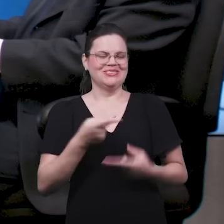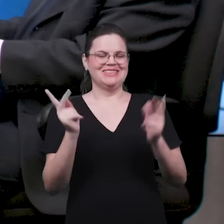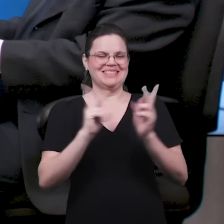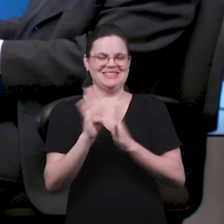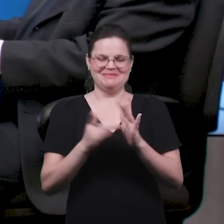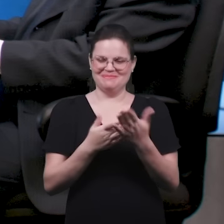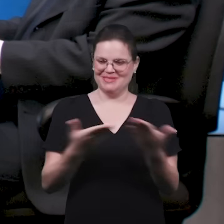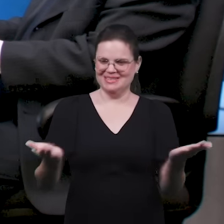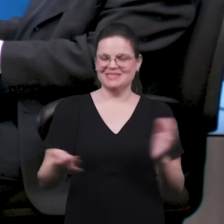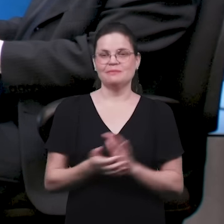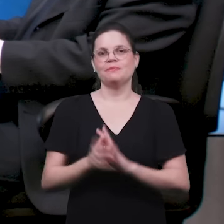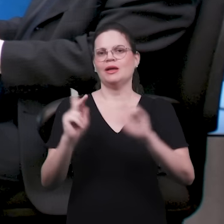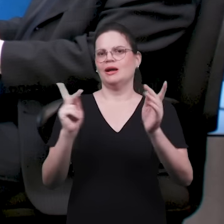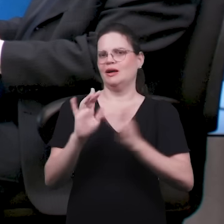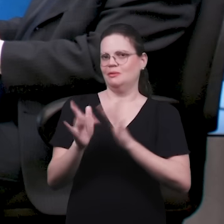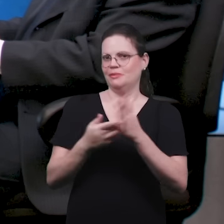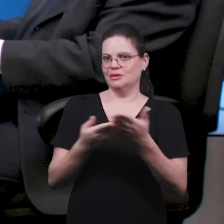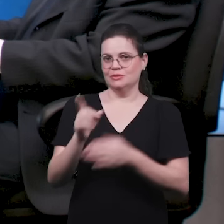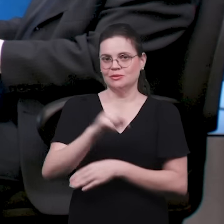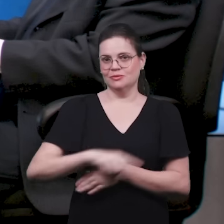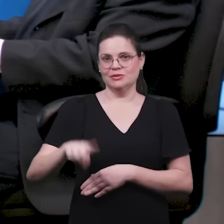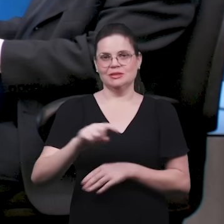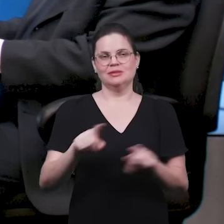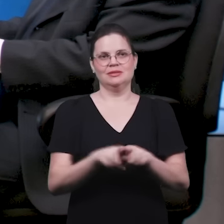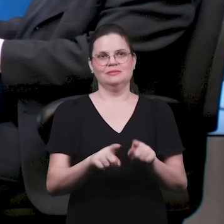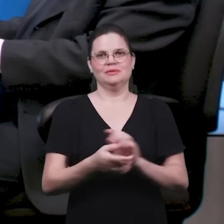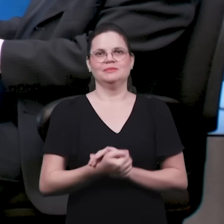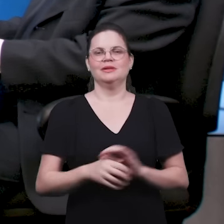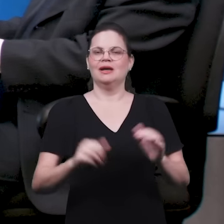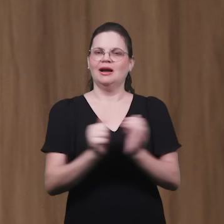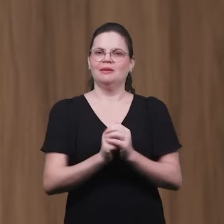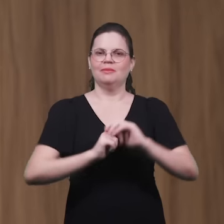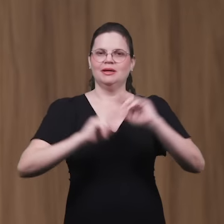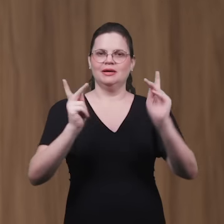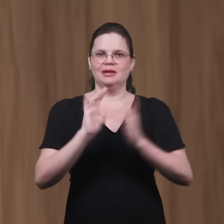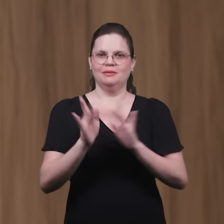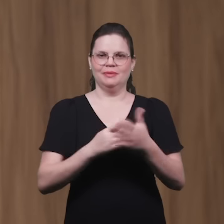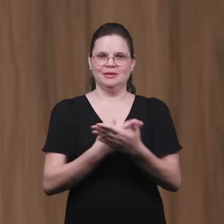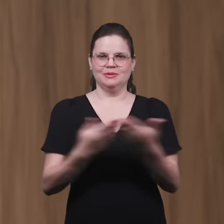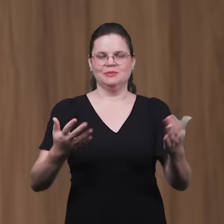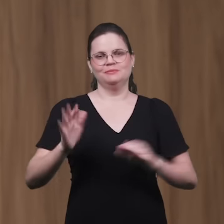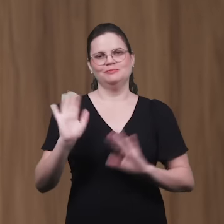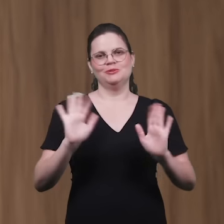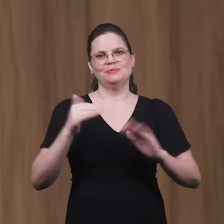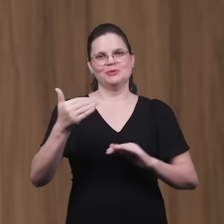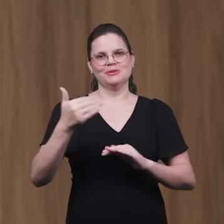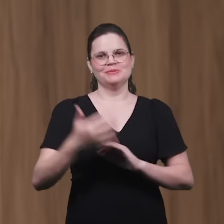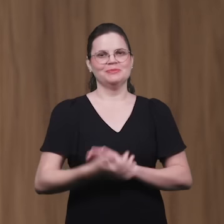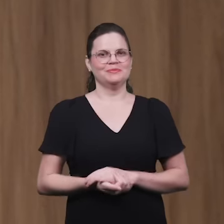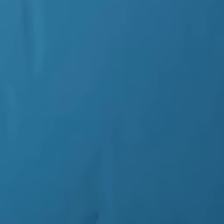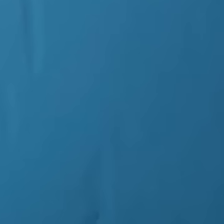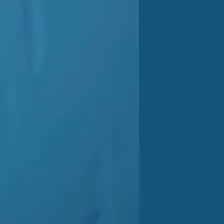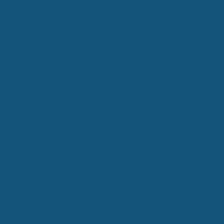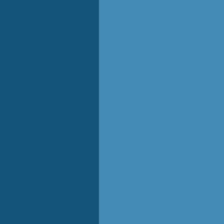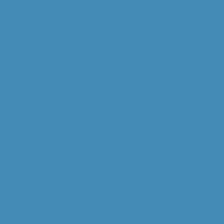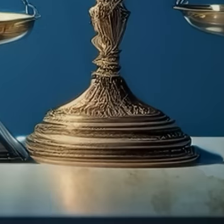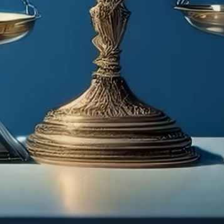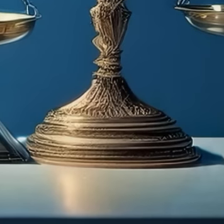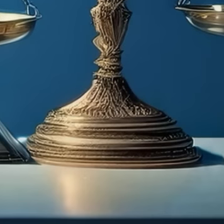paz do Senhor para você. A paz do Senhor, pastor Gilson, a paz do Senhor, irmãos. Amém, a paz do Senhor a todos e até o próximo episódio.